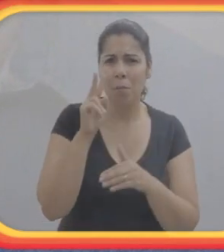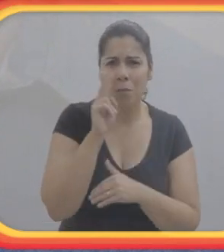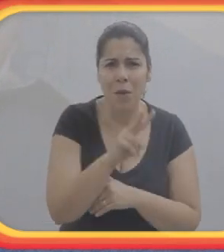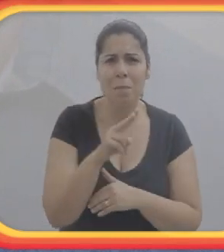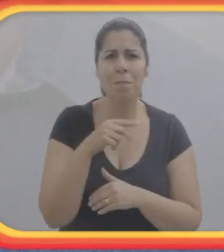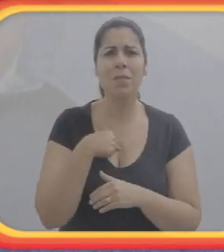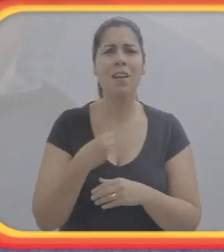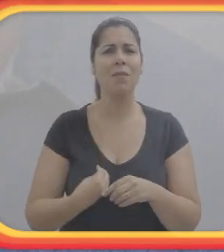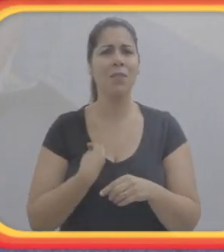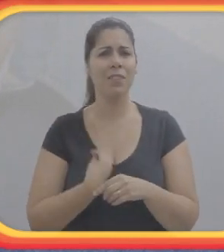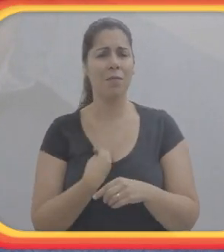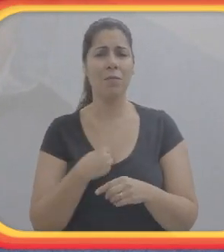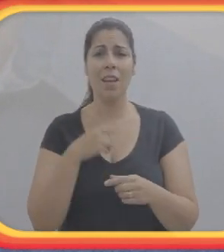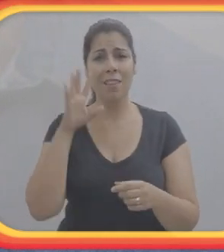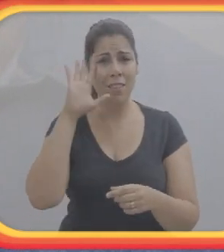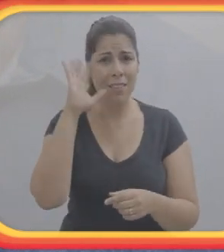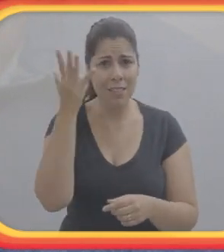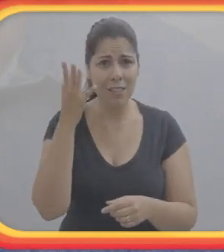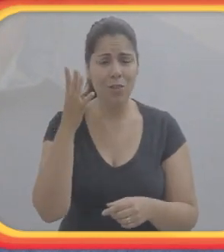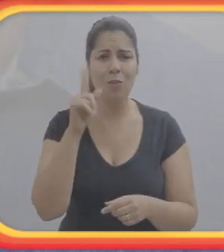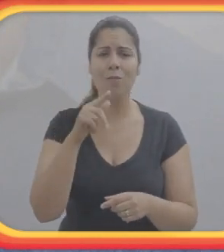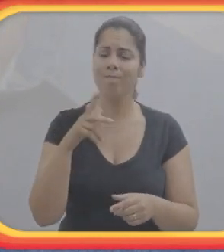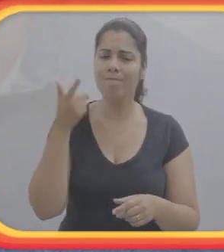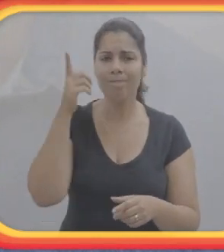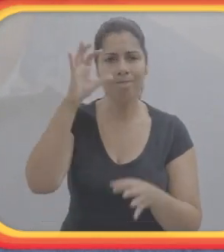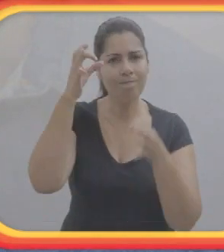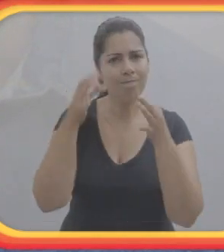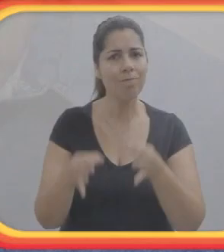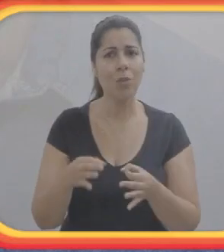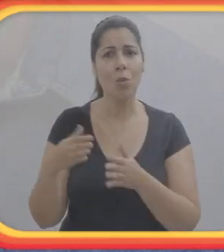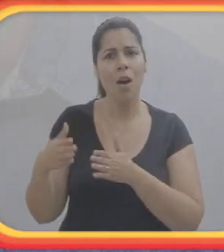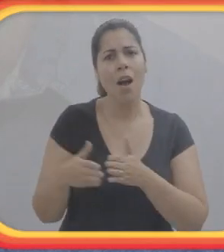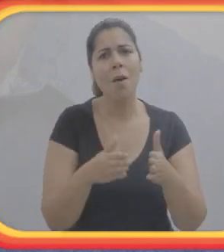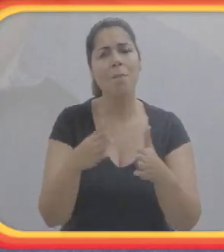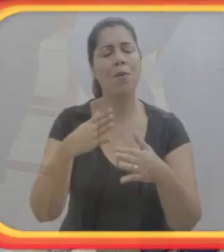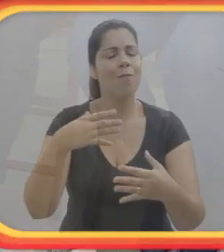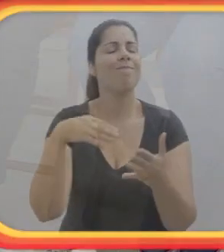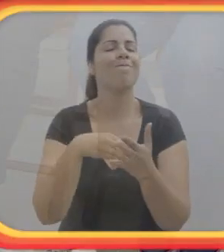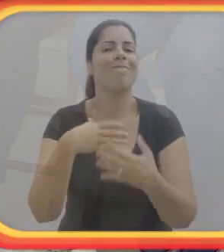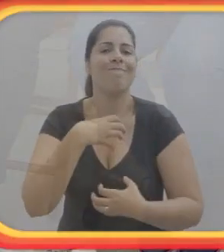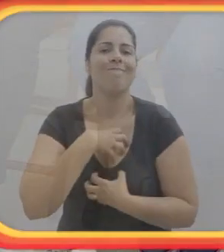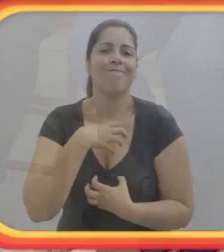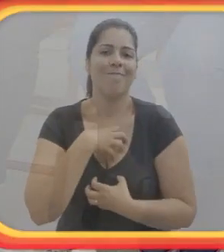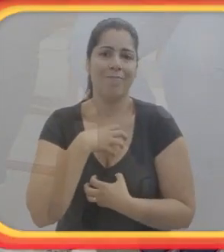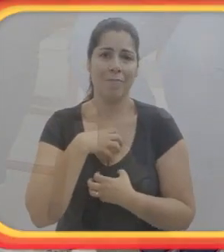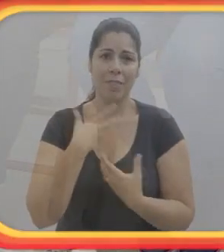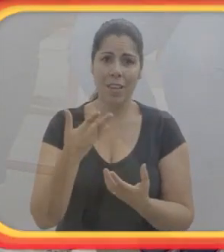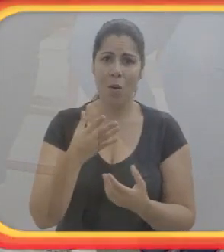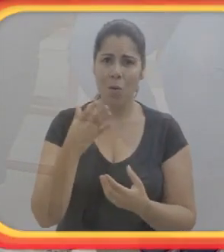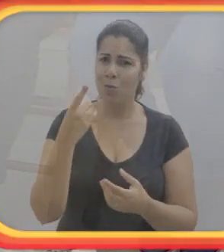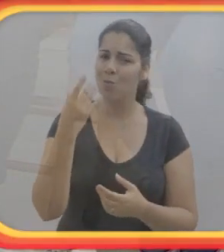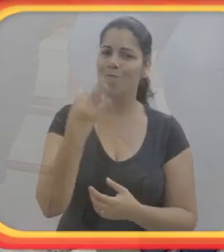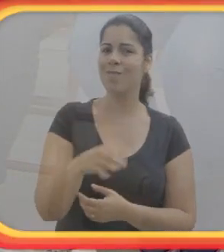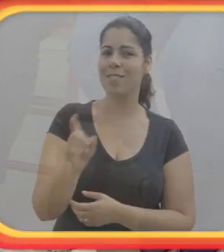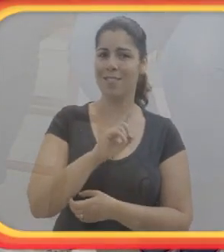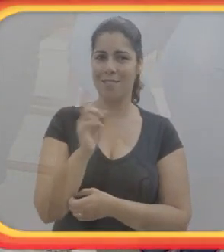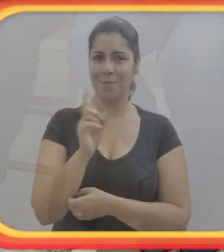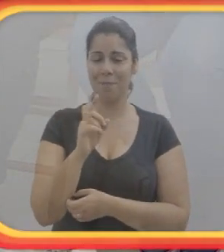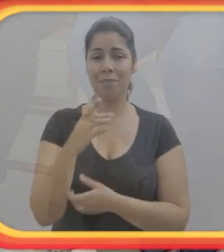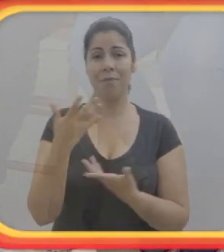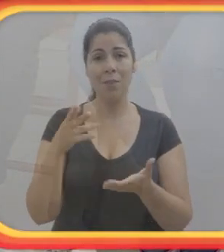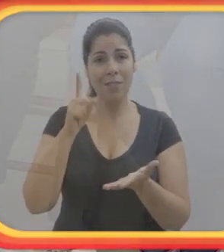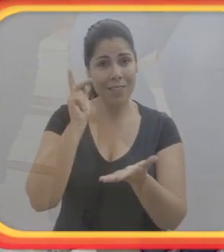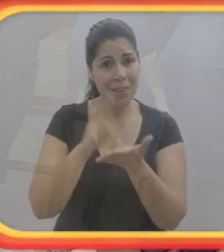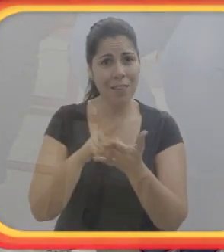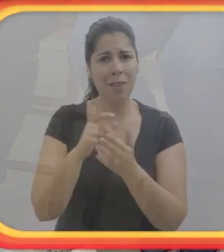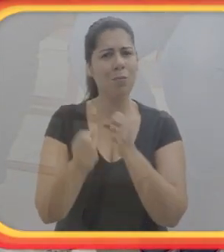foram tomadas, com caminhos até sentimentais que não deram muito certo. Então, na verdade, a minha estranheza se reflete na